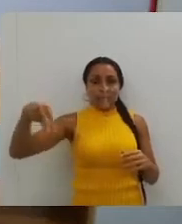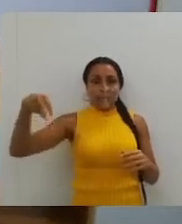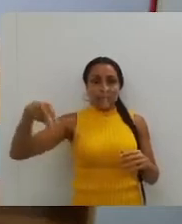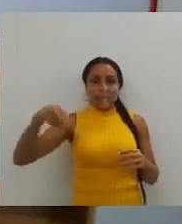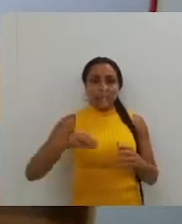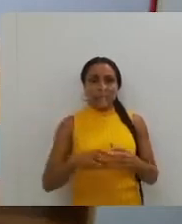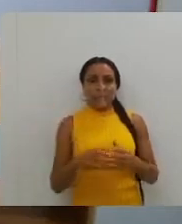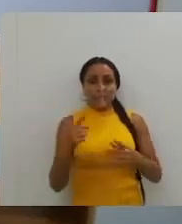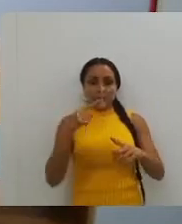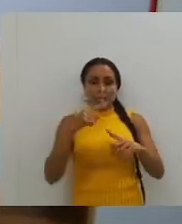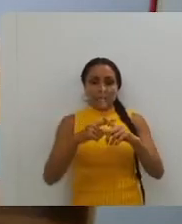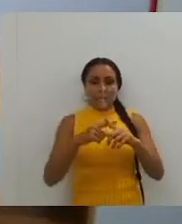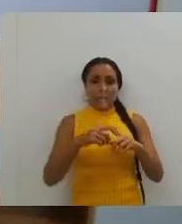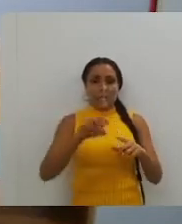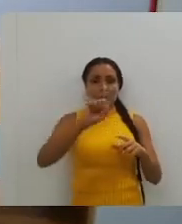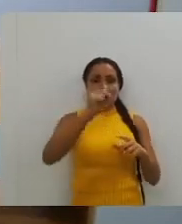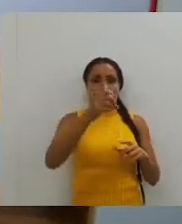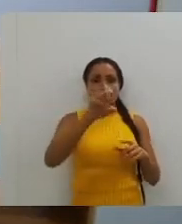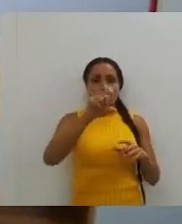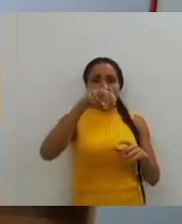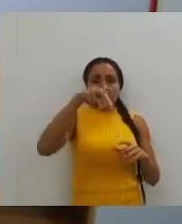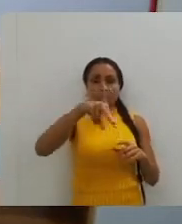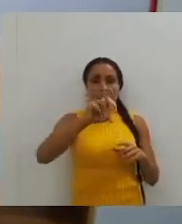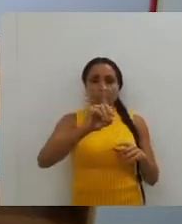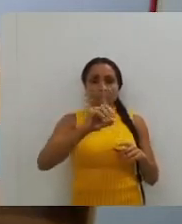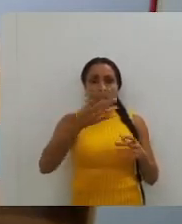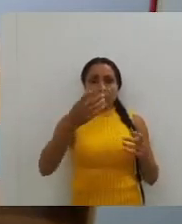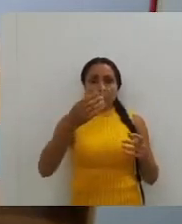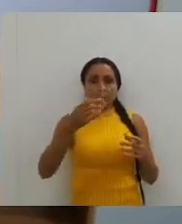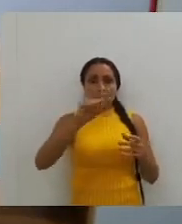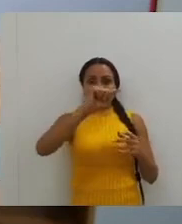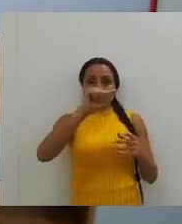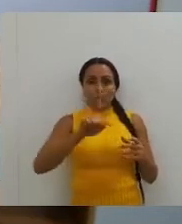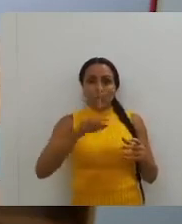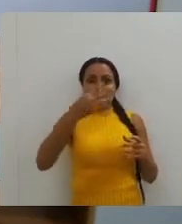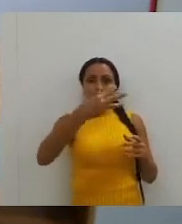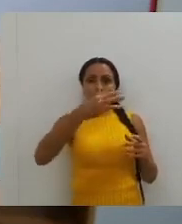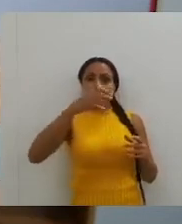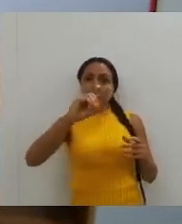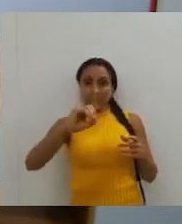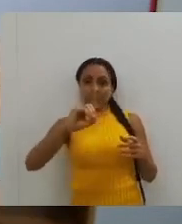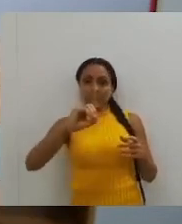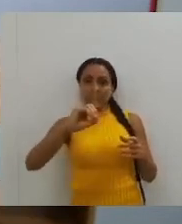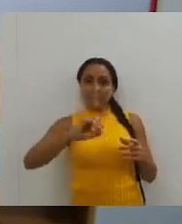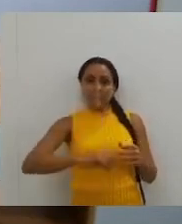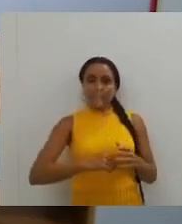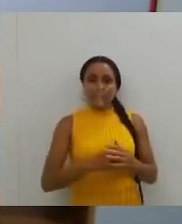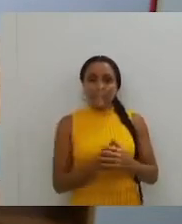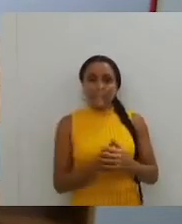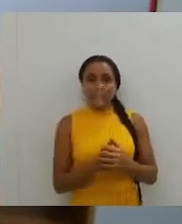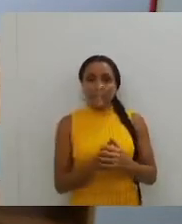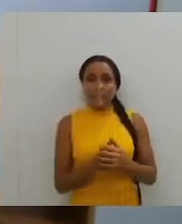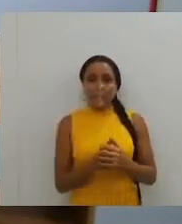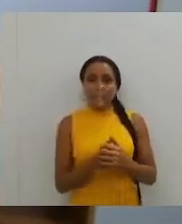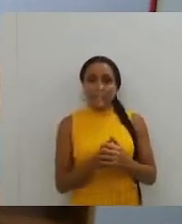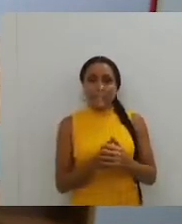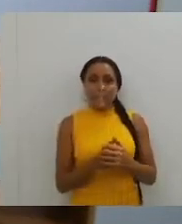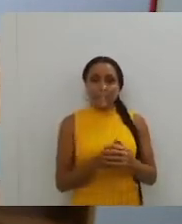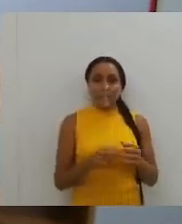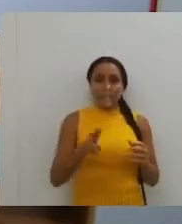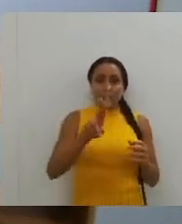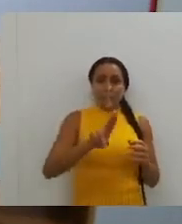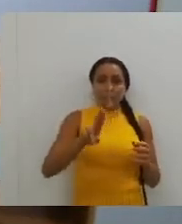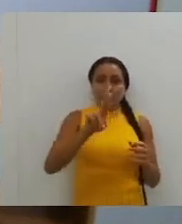o seno do ângulo. Como o ângulo do plano inclinado é de 30 graus, vamos utilizar o seno